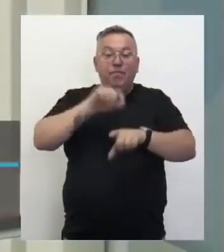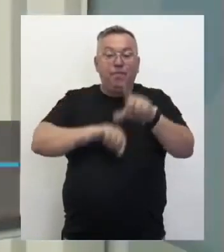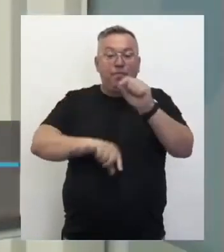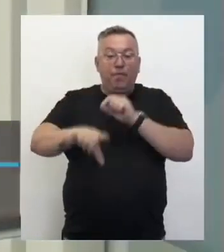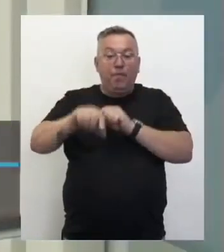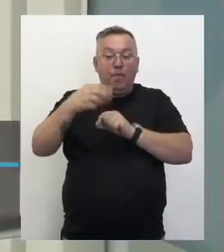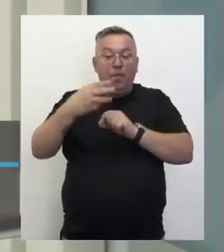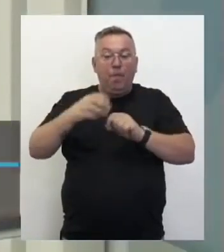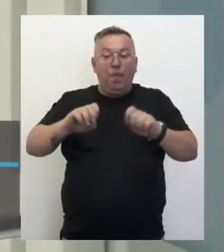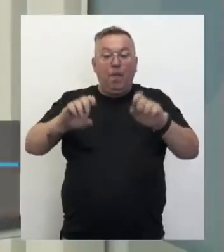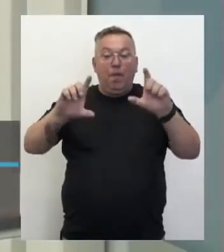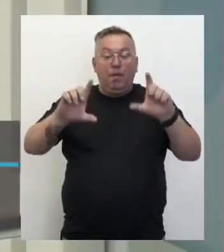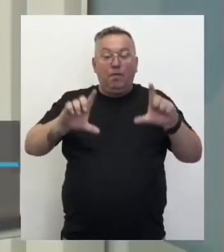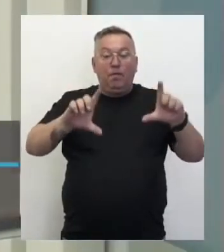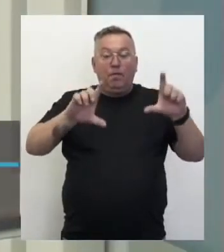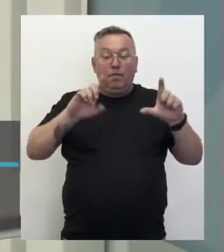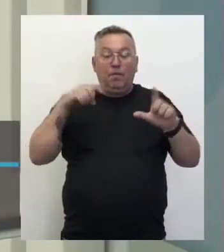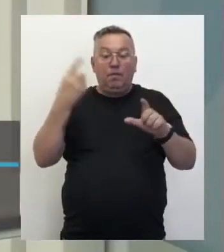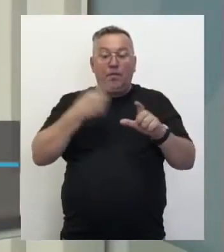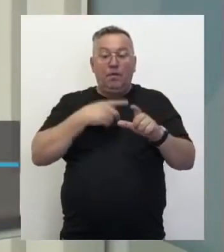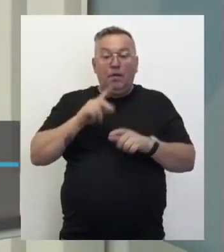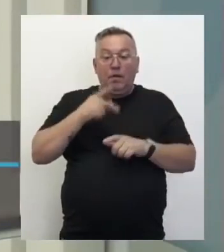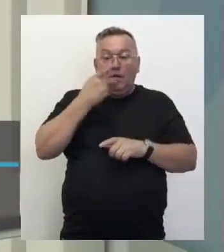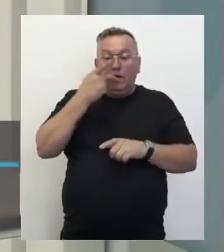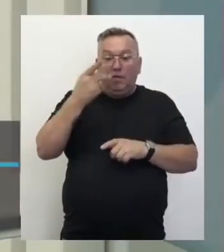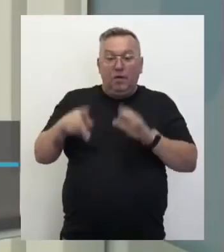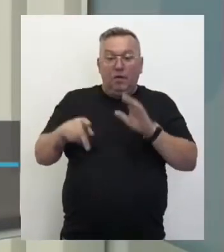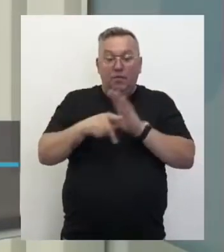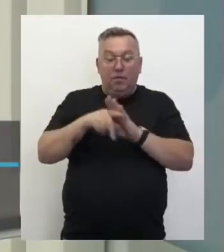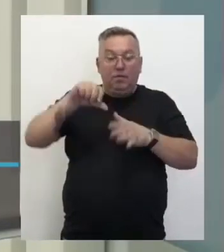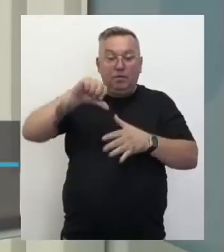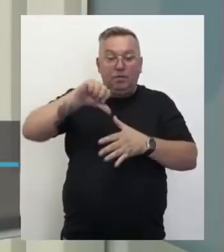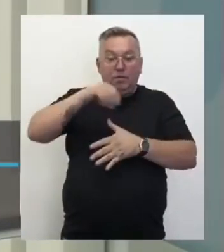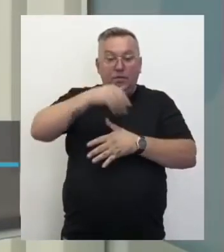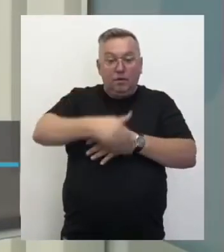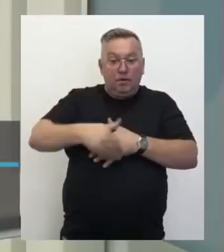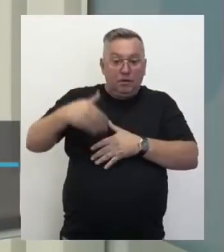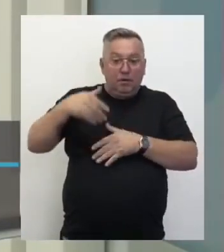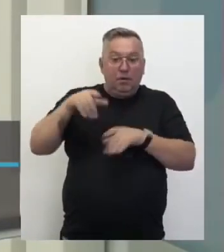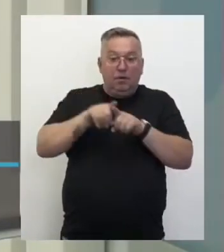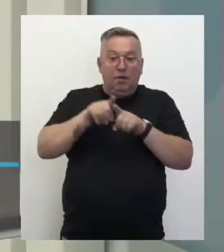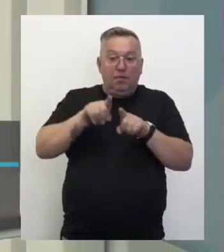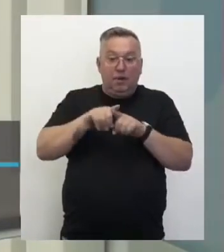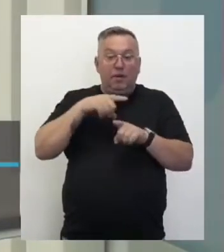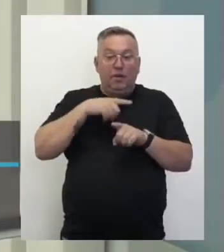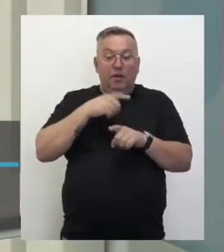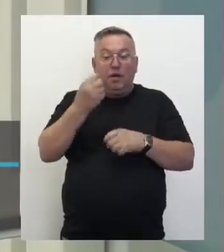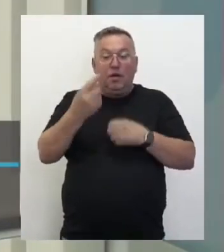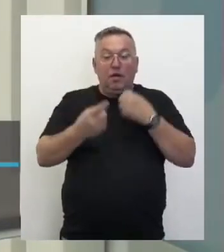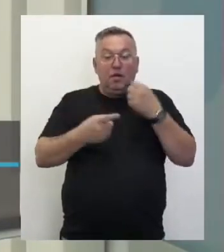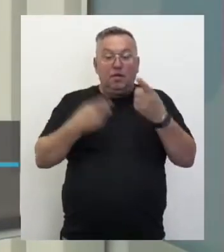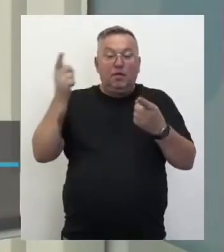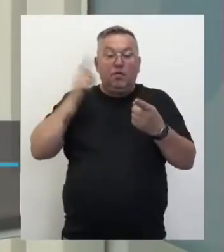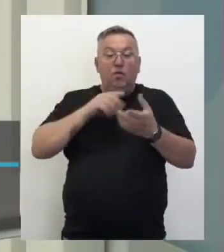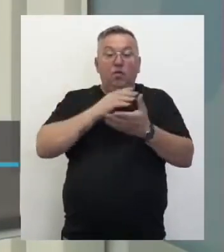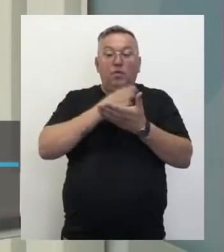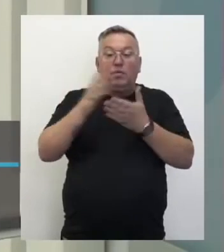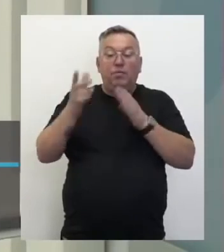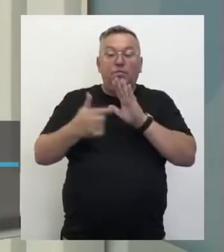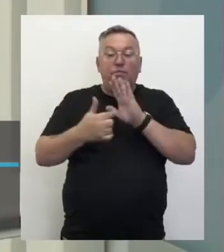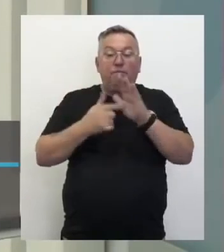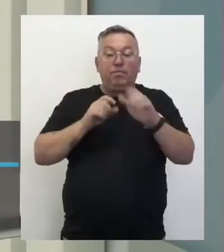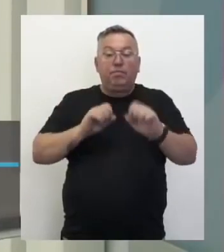3 imagens é que a gente sempre fala das cidades latino-americanas e muitas vezes a gente começa